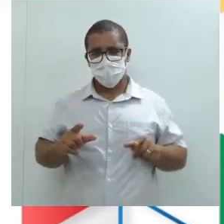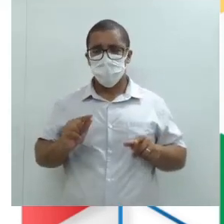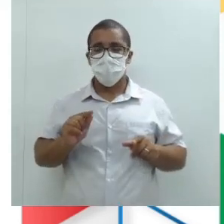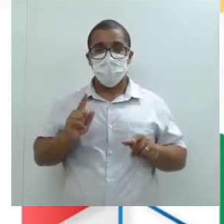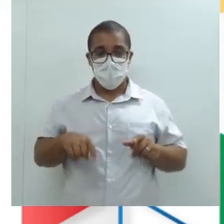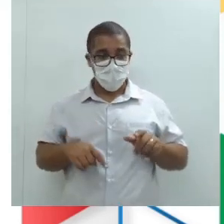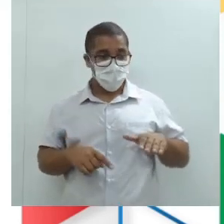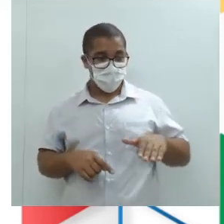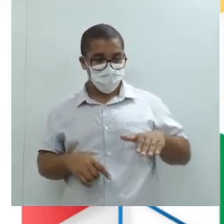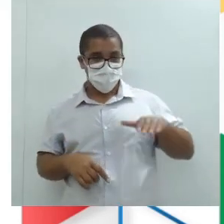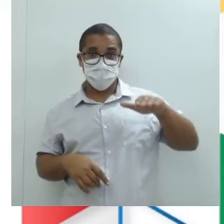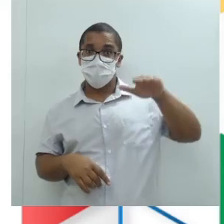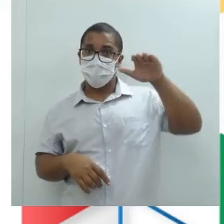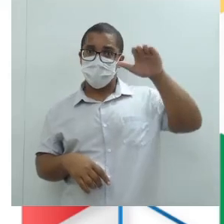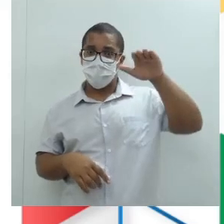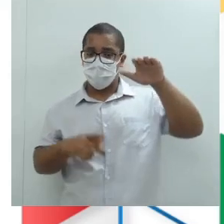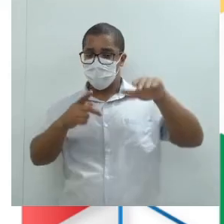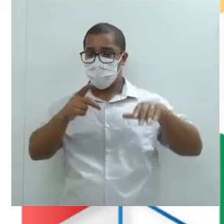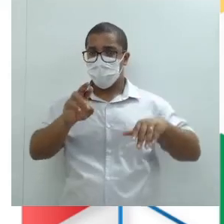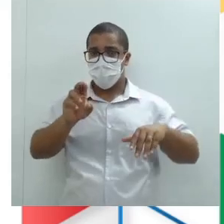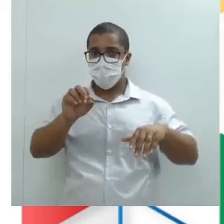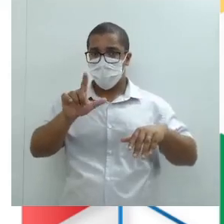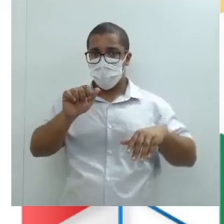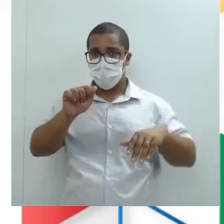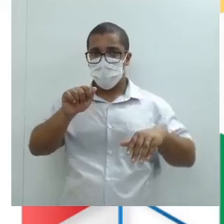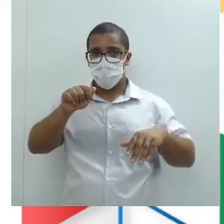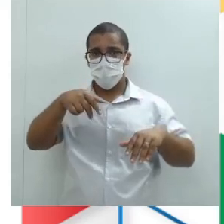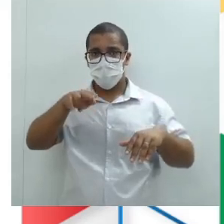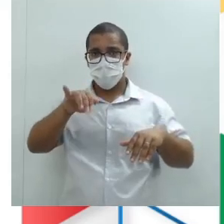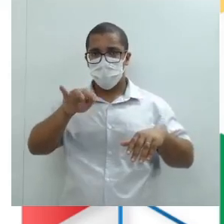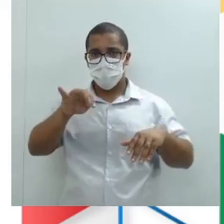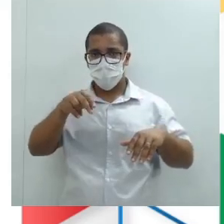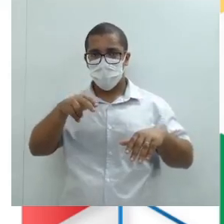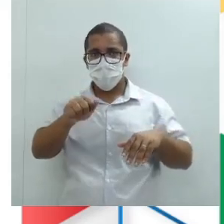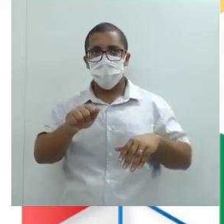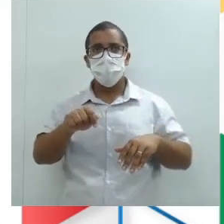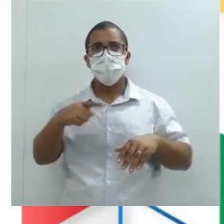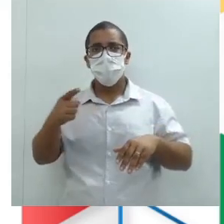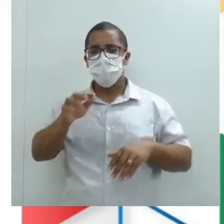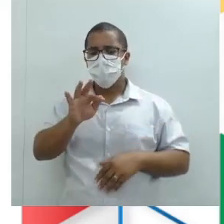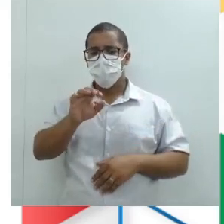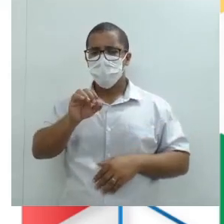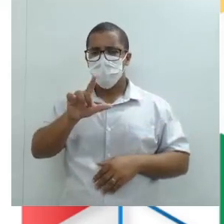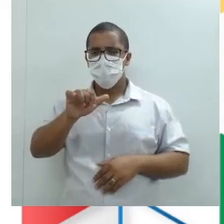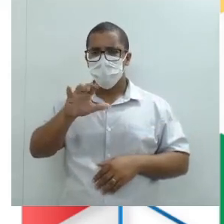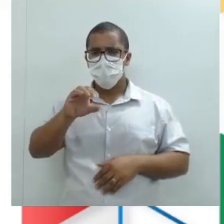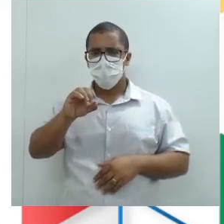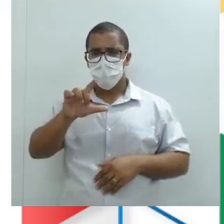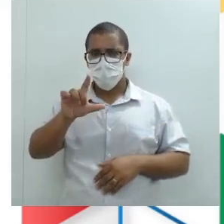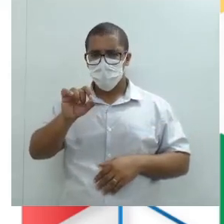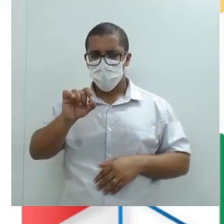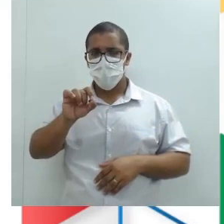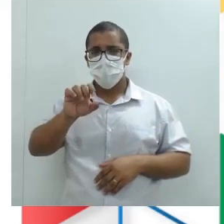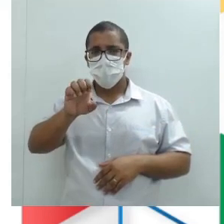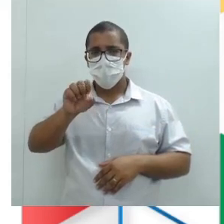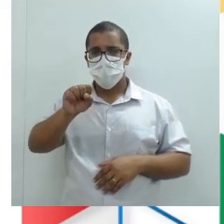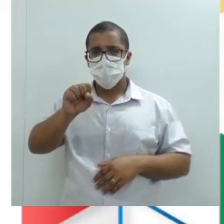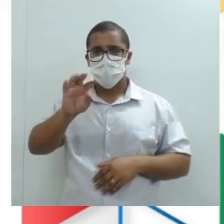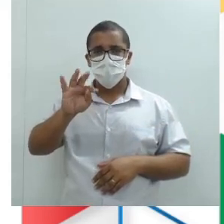crescimento, a prolactina e o hormônio folículo estimulante e o hormônio que